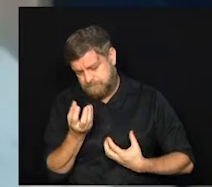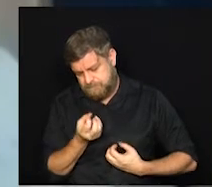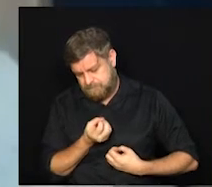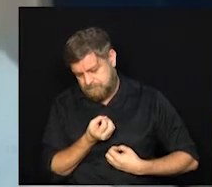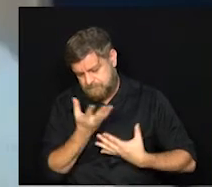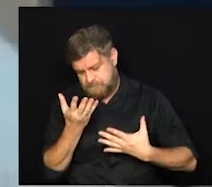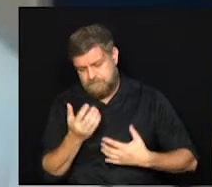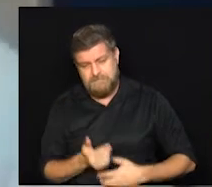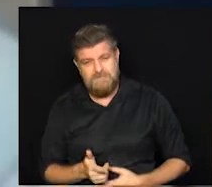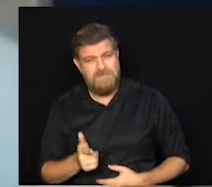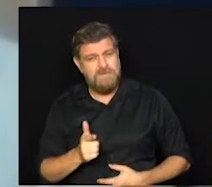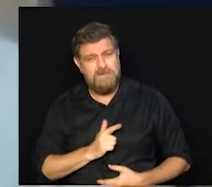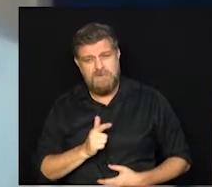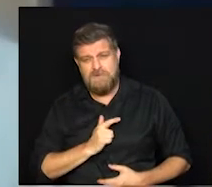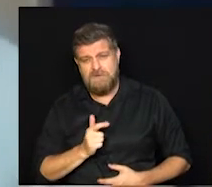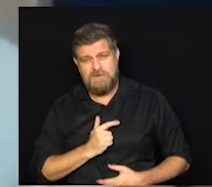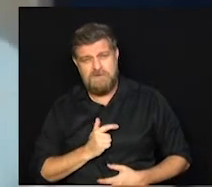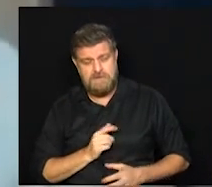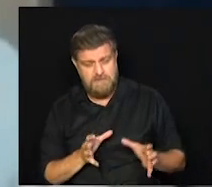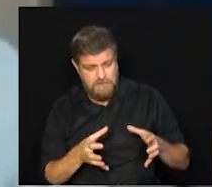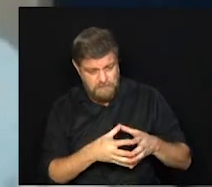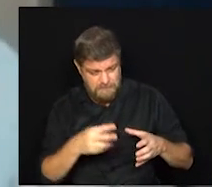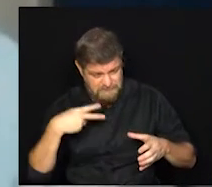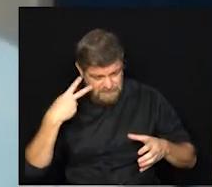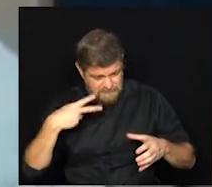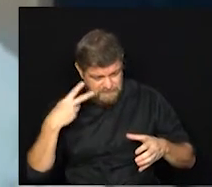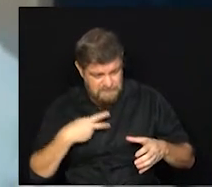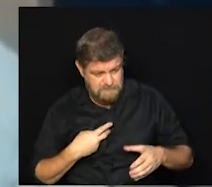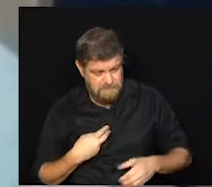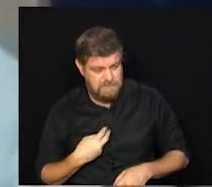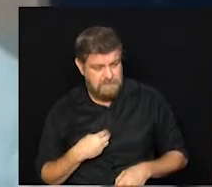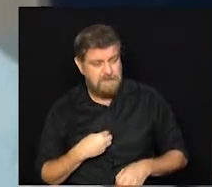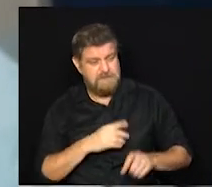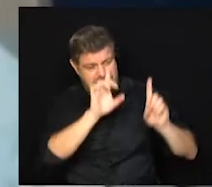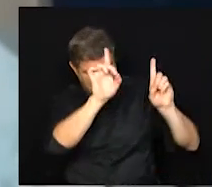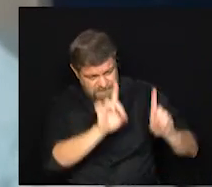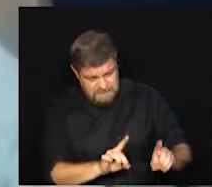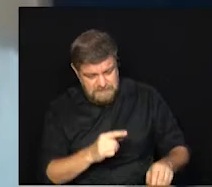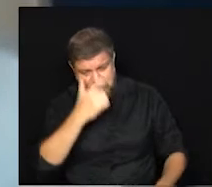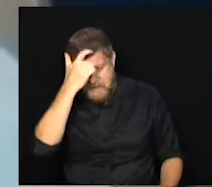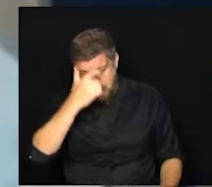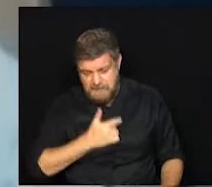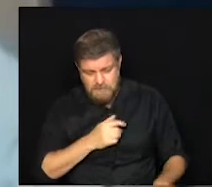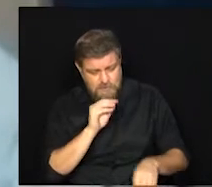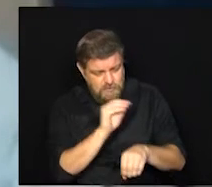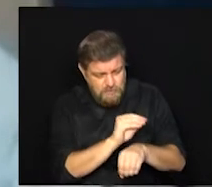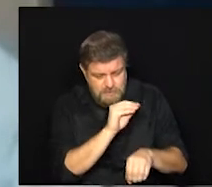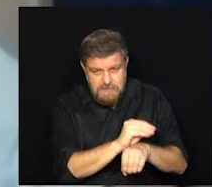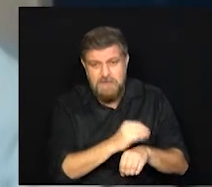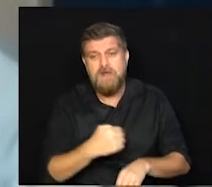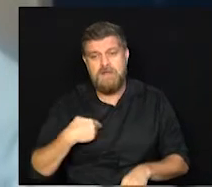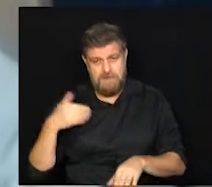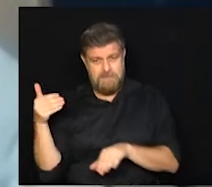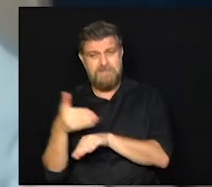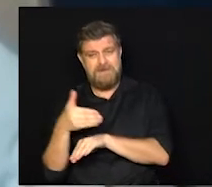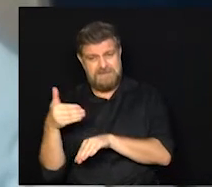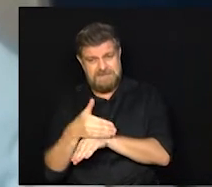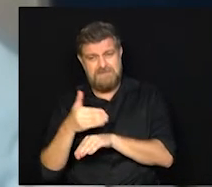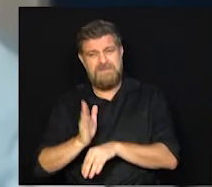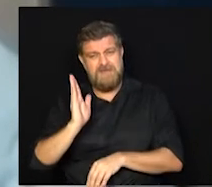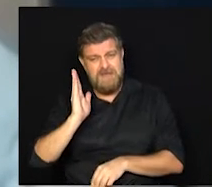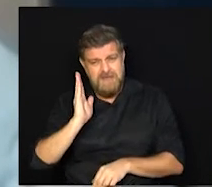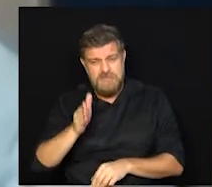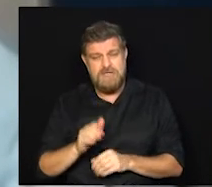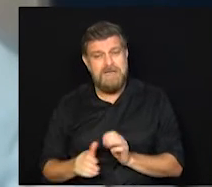meu carinho, o meu respeito por essa comissão. Em outros mandatos, sempre participei dessa comissão. No meu